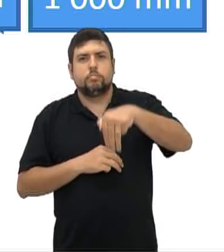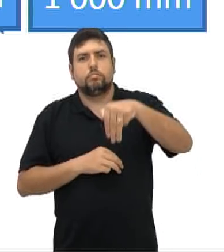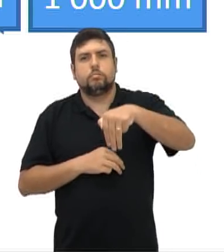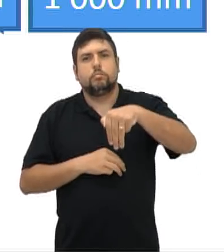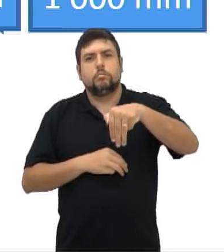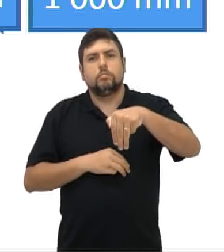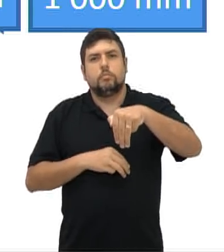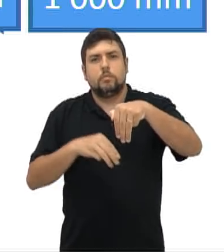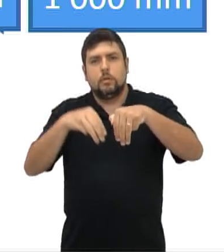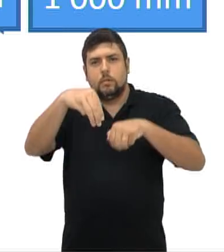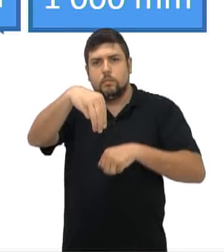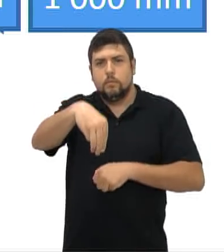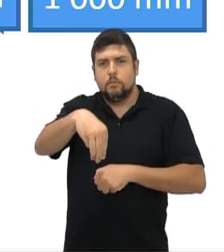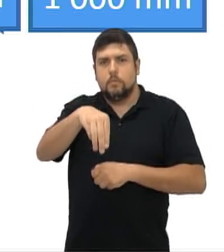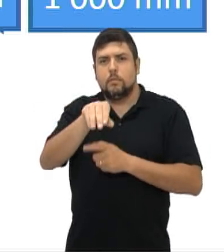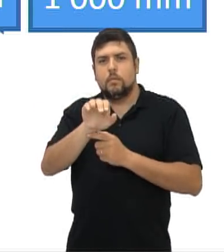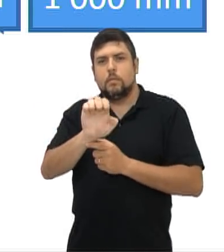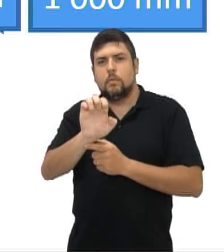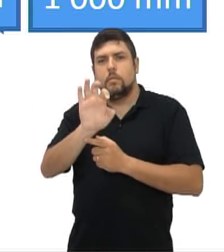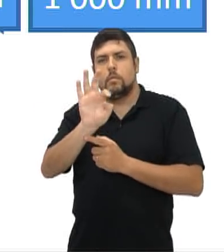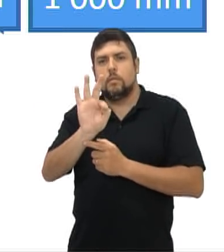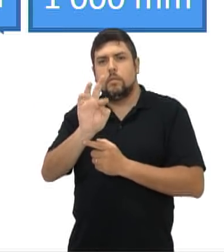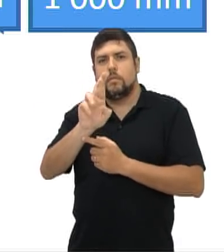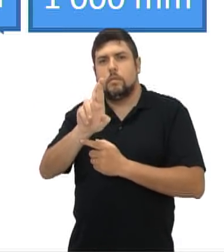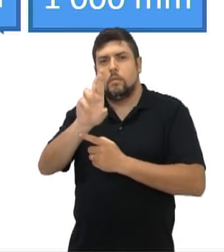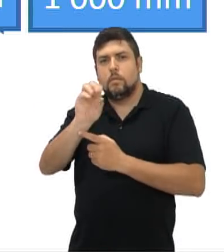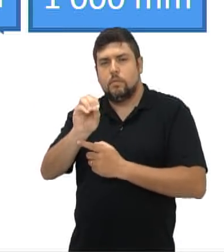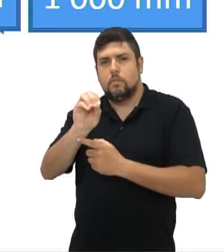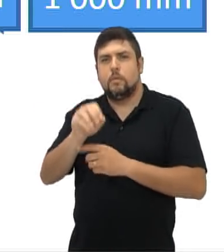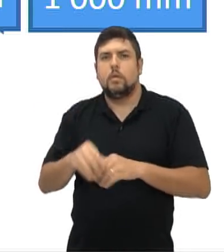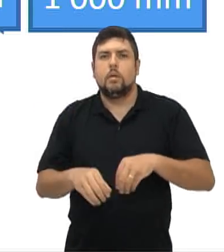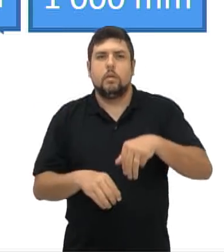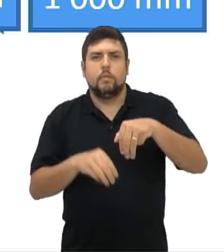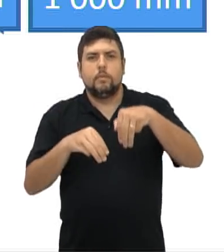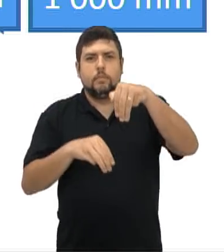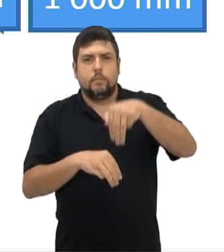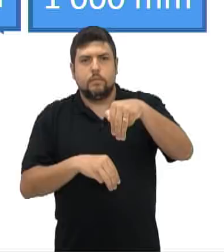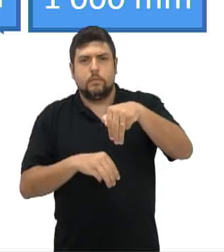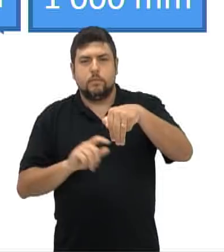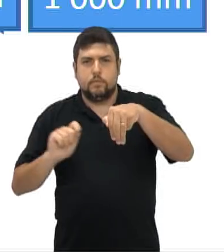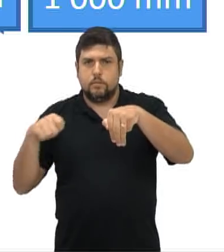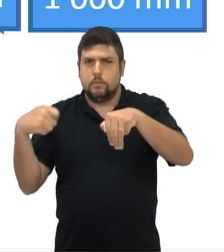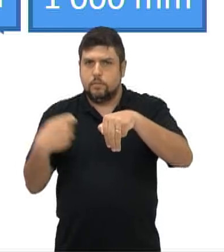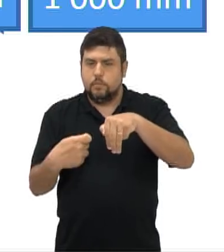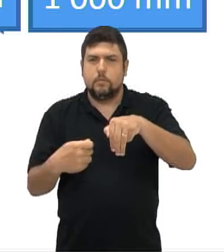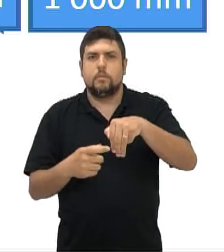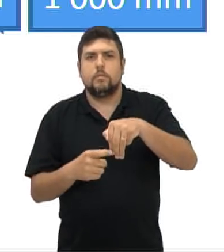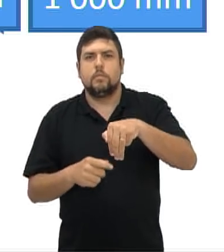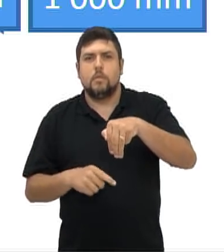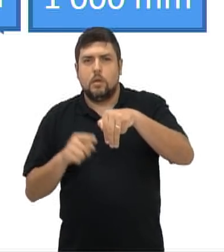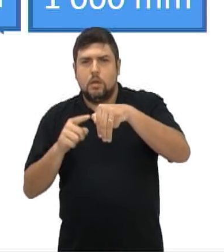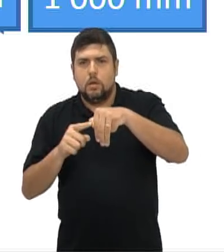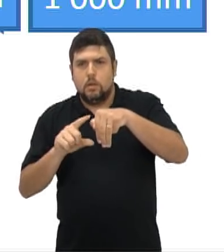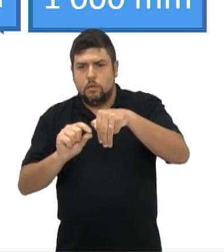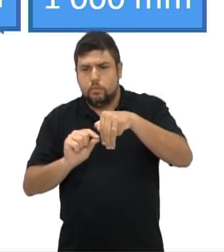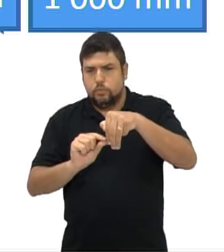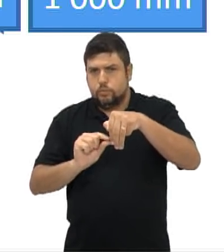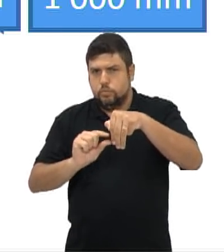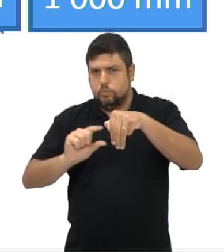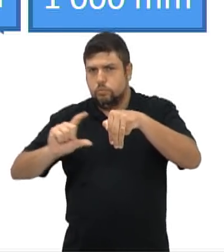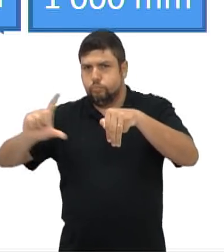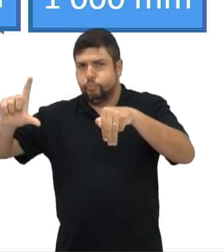metro, do meu padrão metro. Lembra que eu falei que tinha unidades maiores e unidades menores? Que as